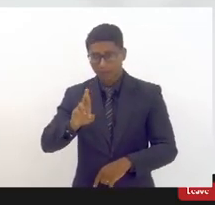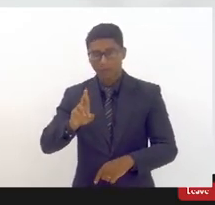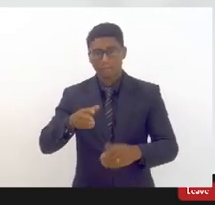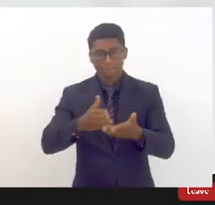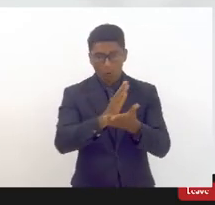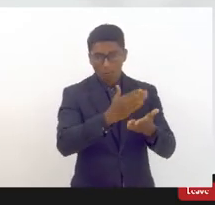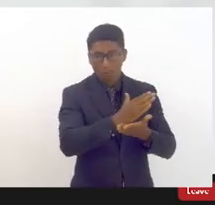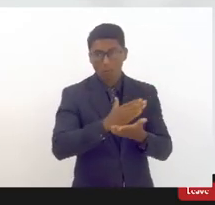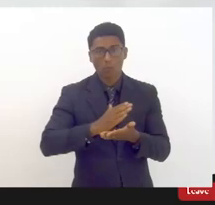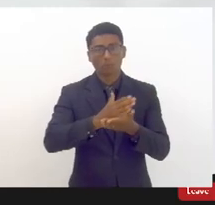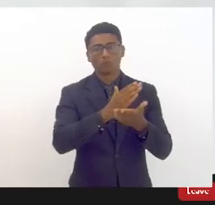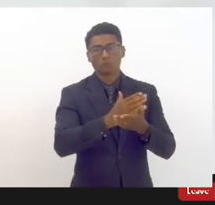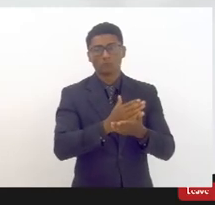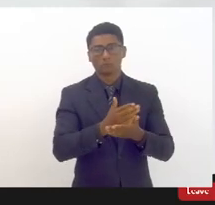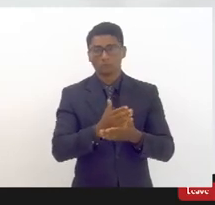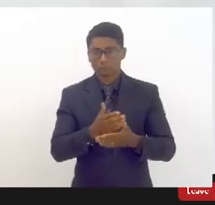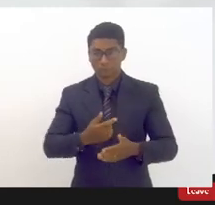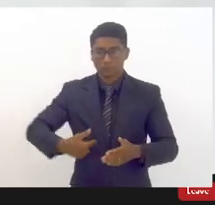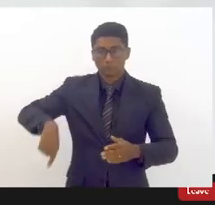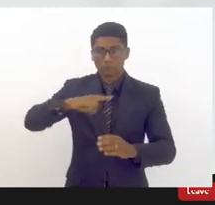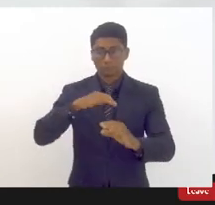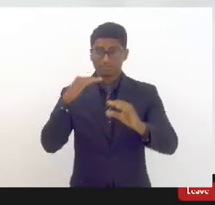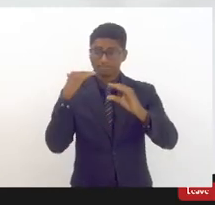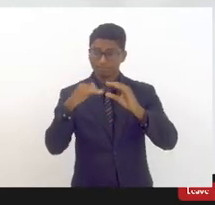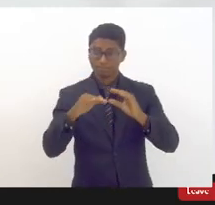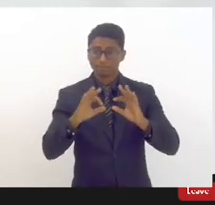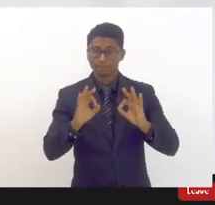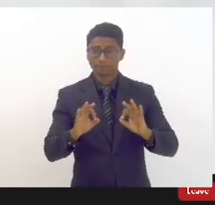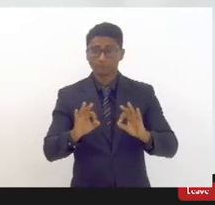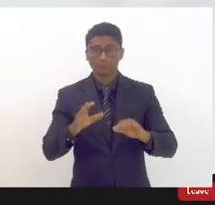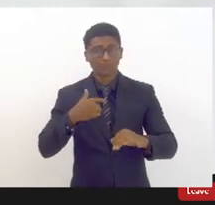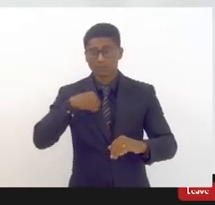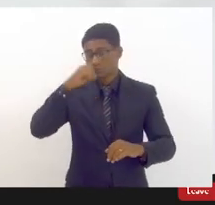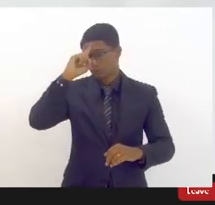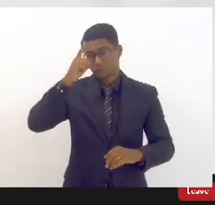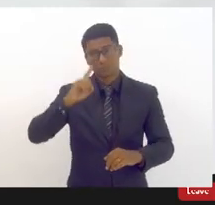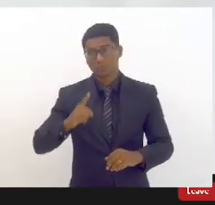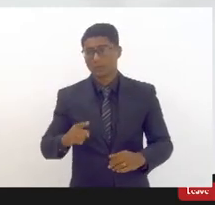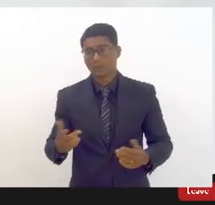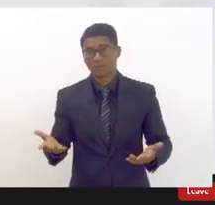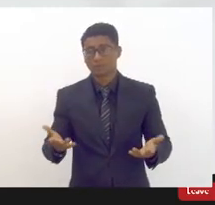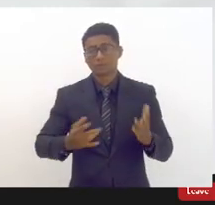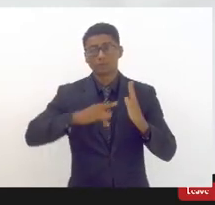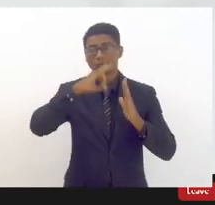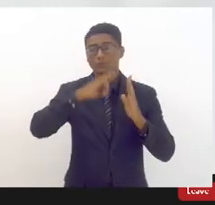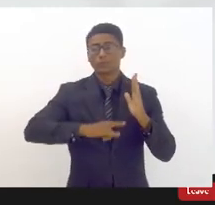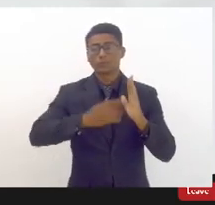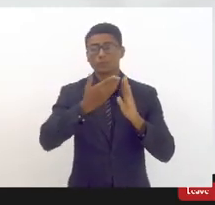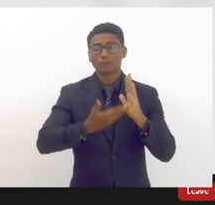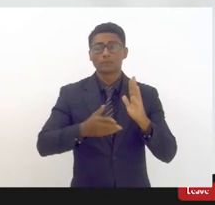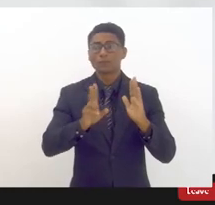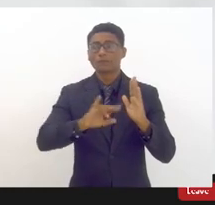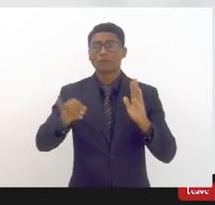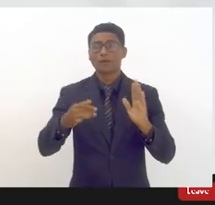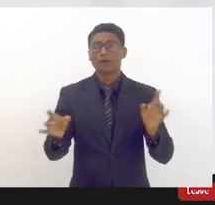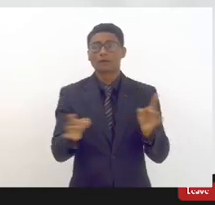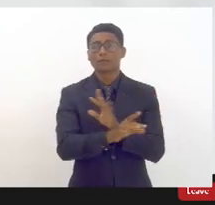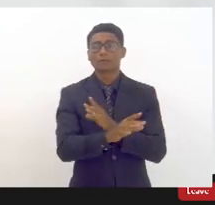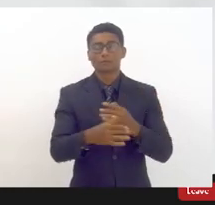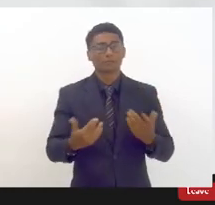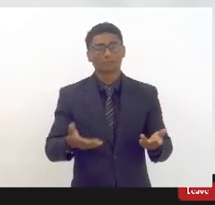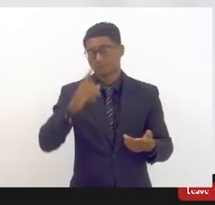que não teríamos dificuldade em compartilhar. O ponto é que eu não sei exatamente quando esses documentos serão, esse cronograma estará totalmente fechado.